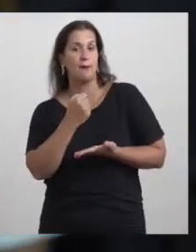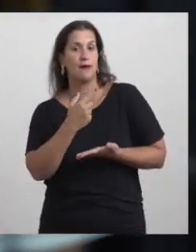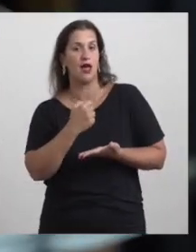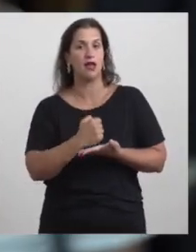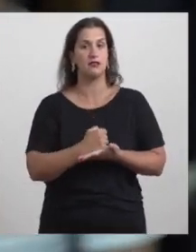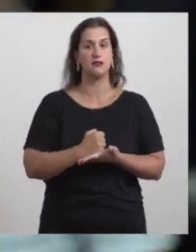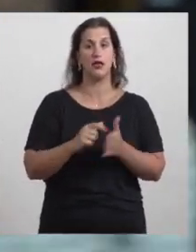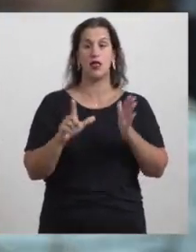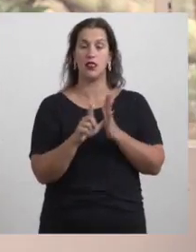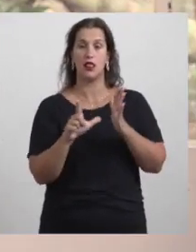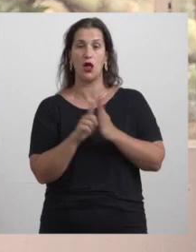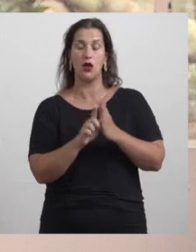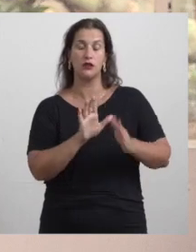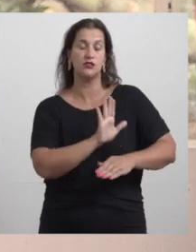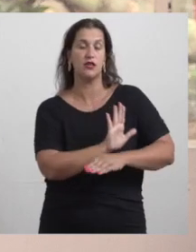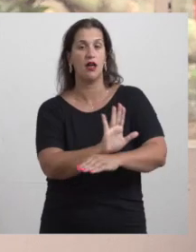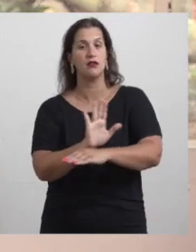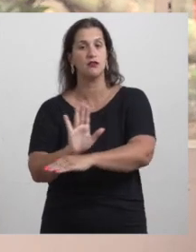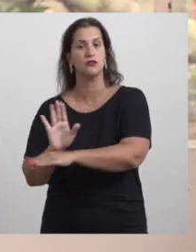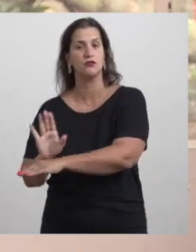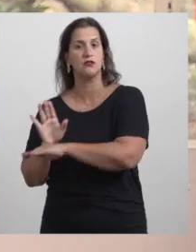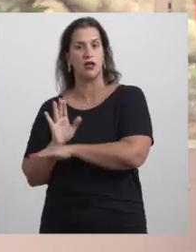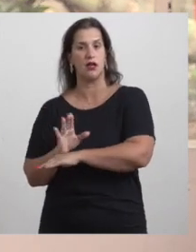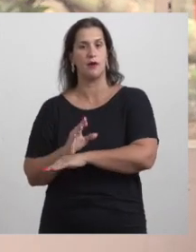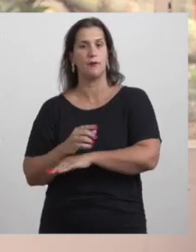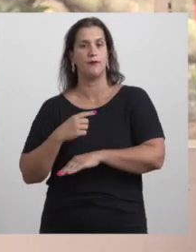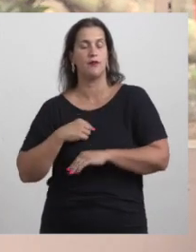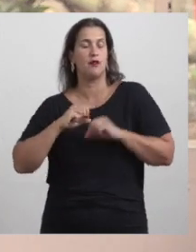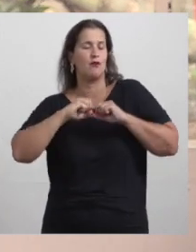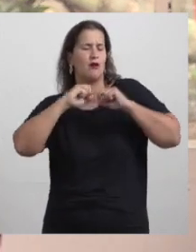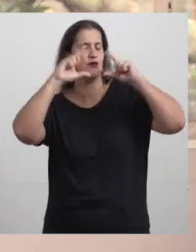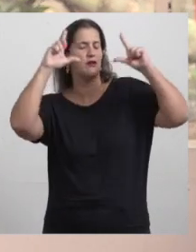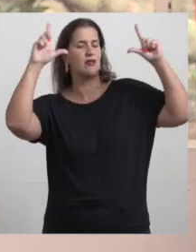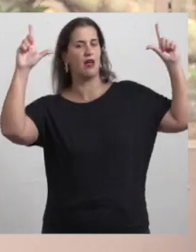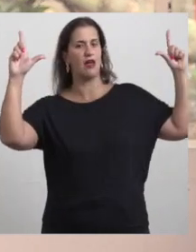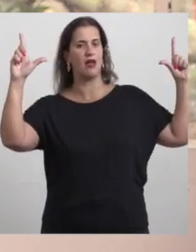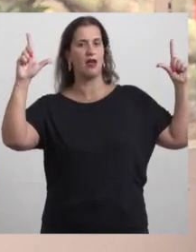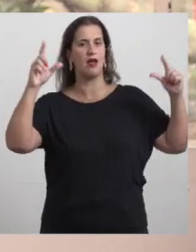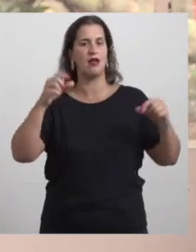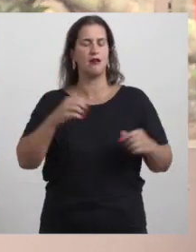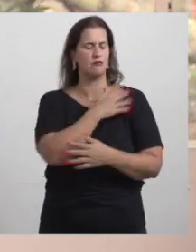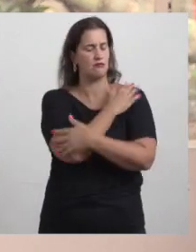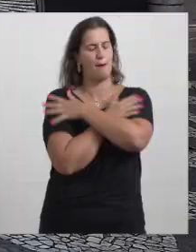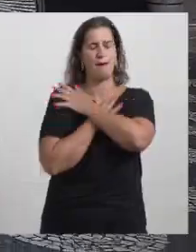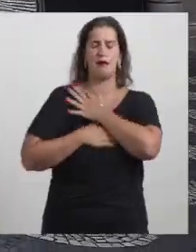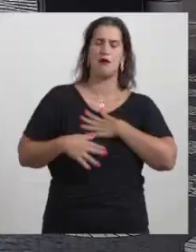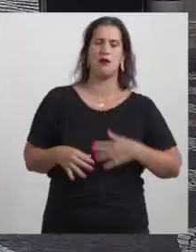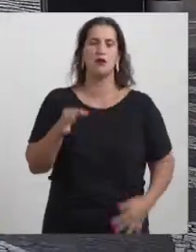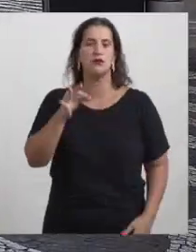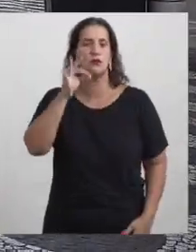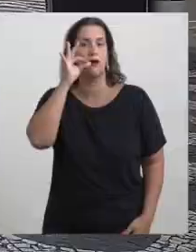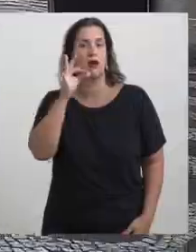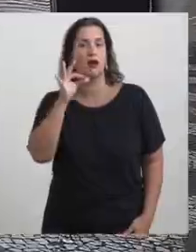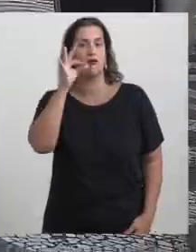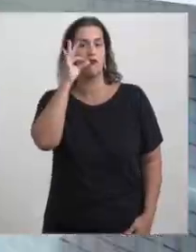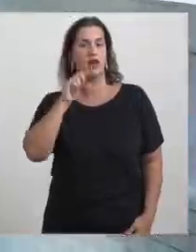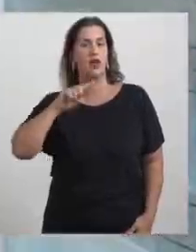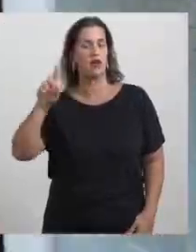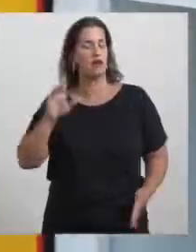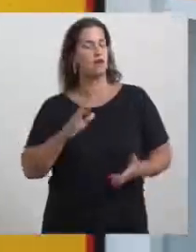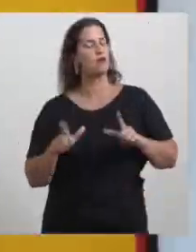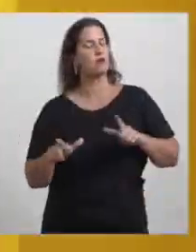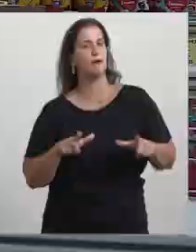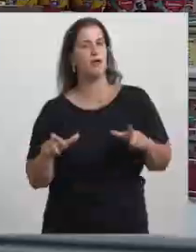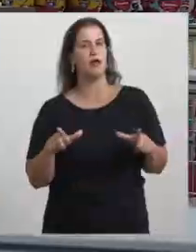de loja. Eu acordo, tomo banho, café e eu me